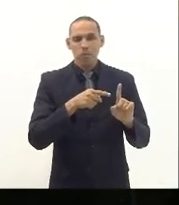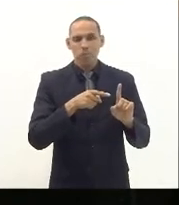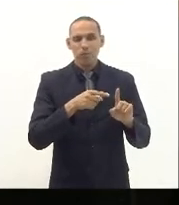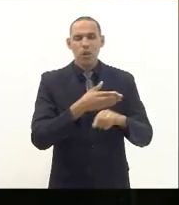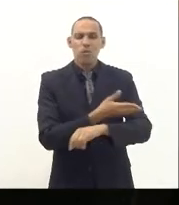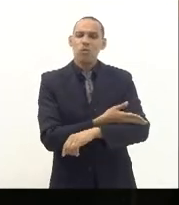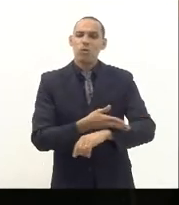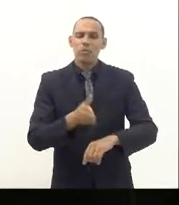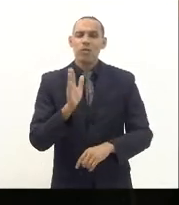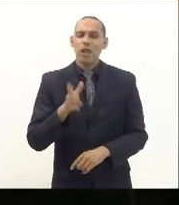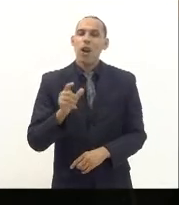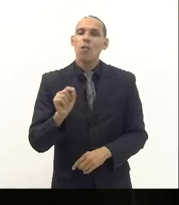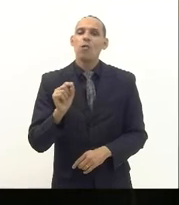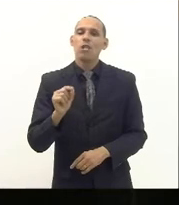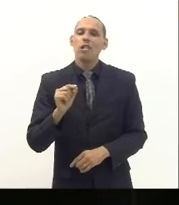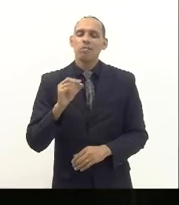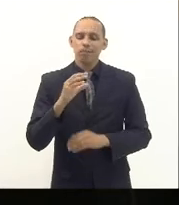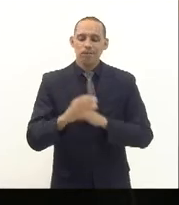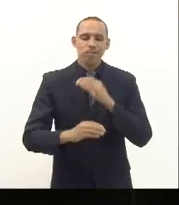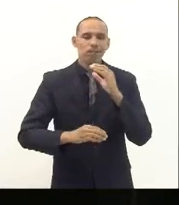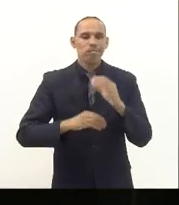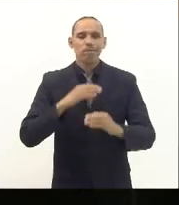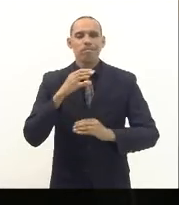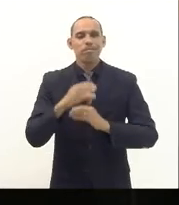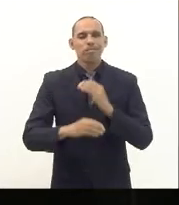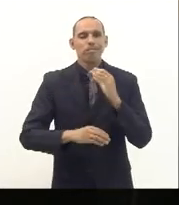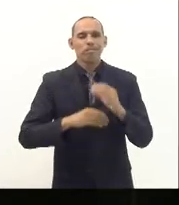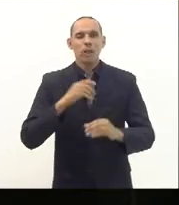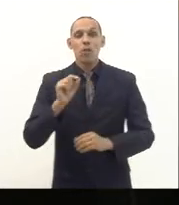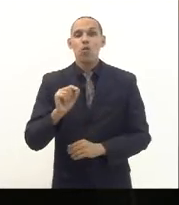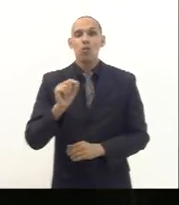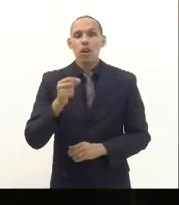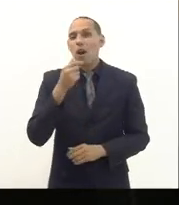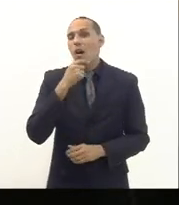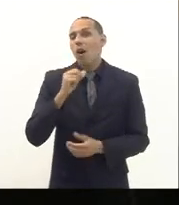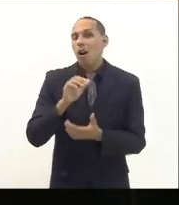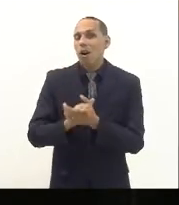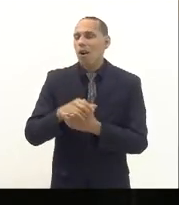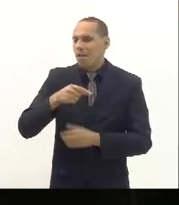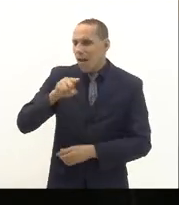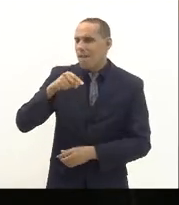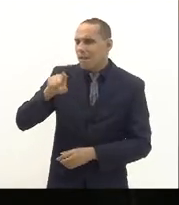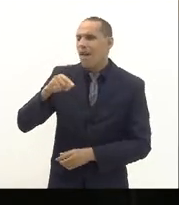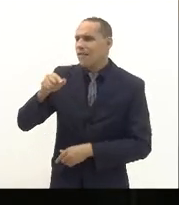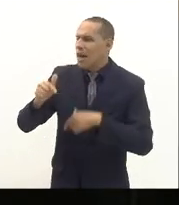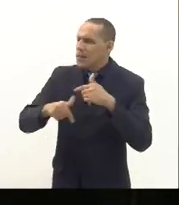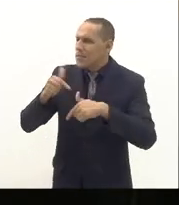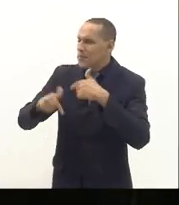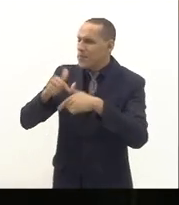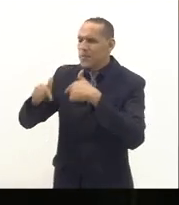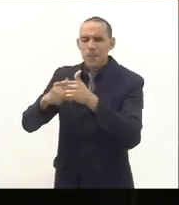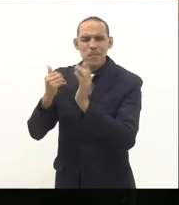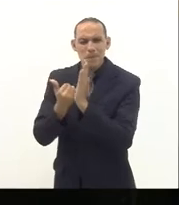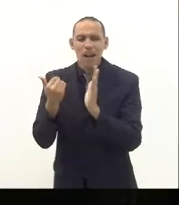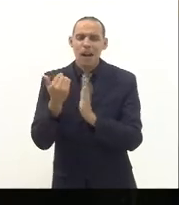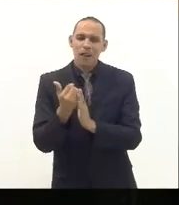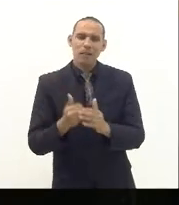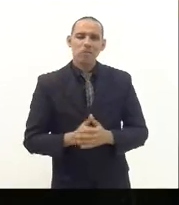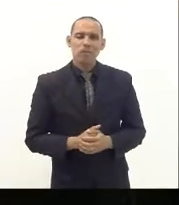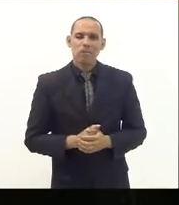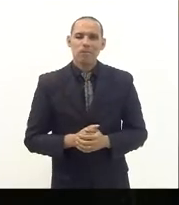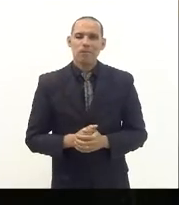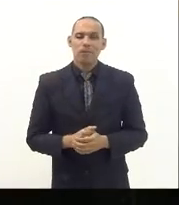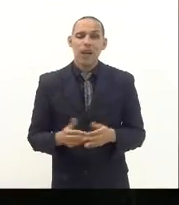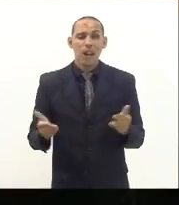já tá acostumada com um ciclo é que esse marido precisa estar fora de casa cada vez trabalhando mais